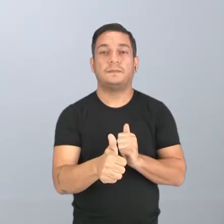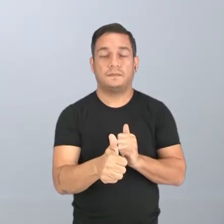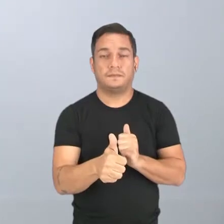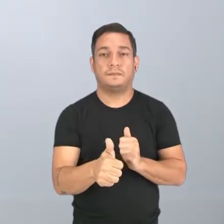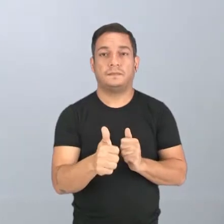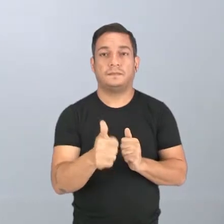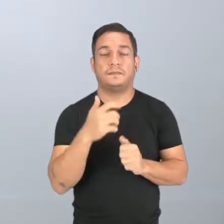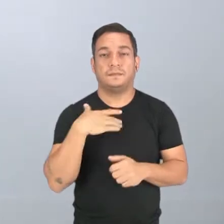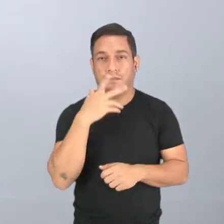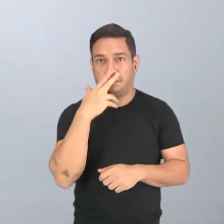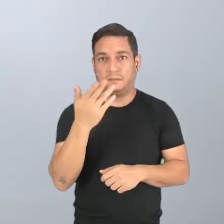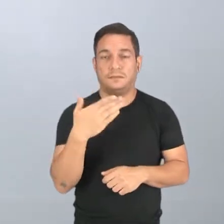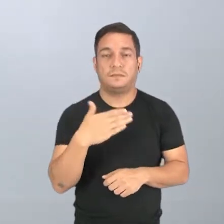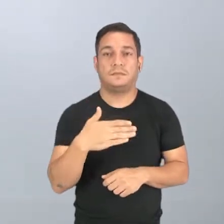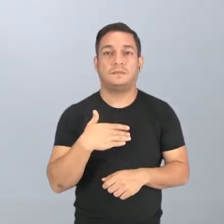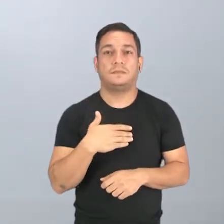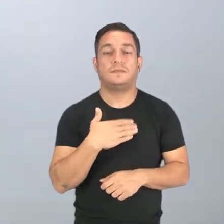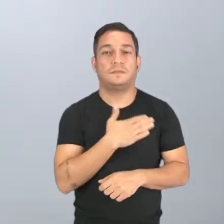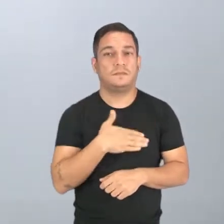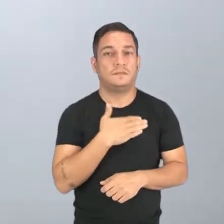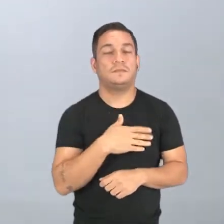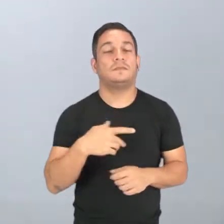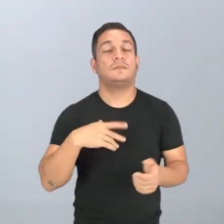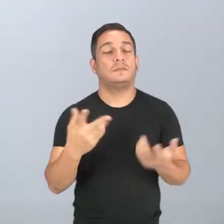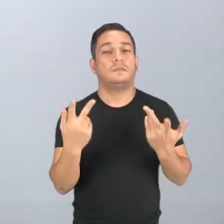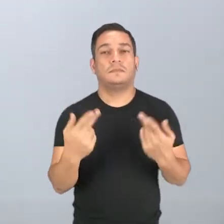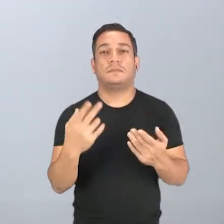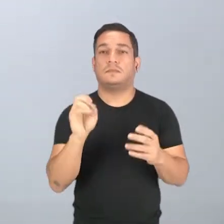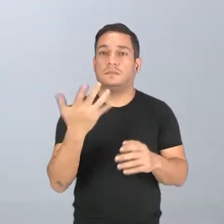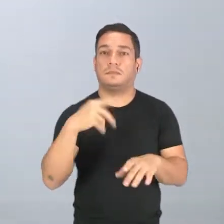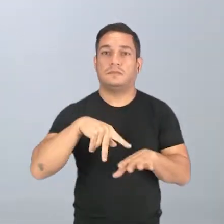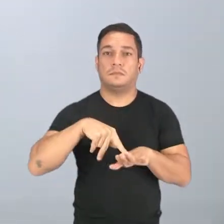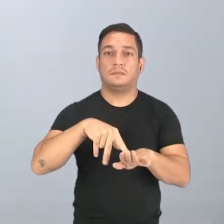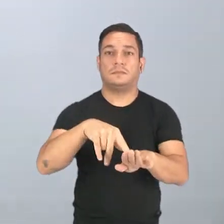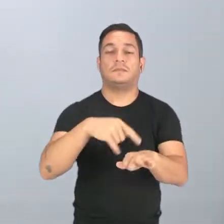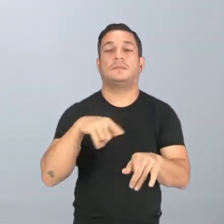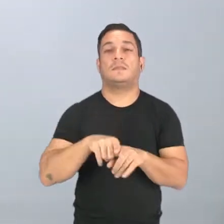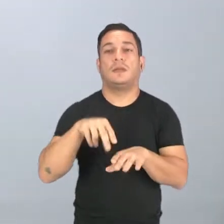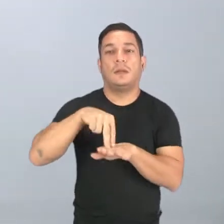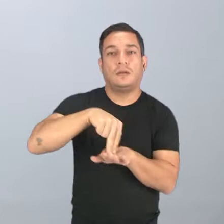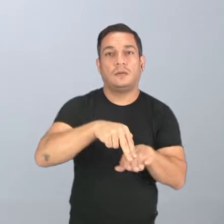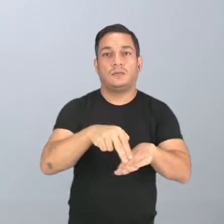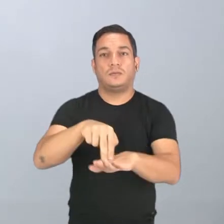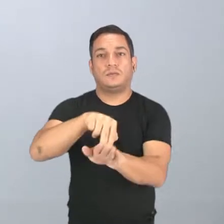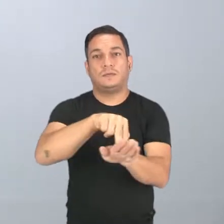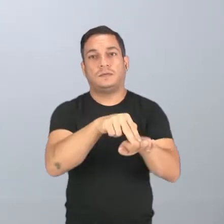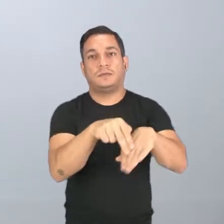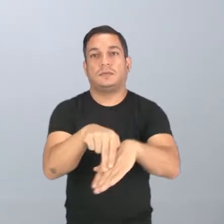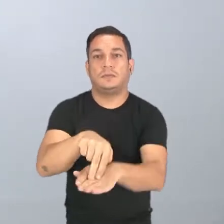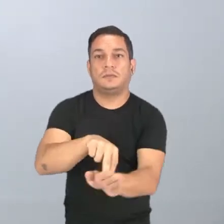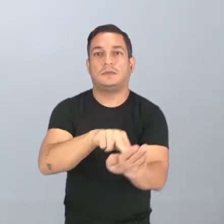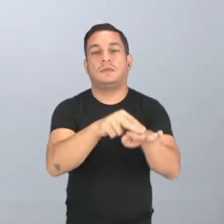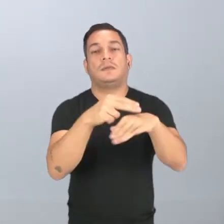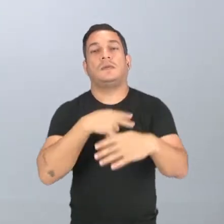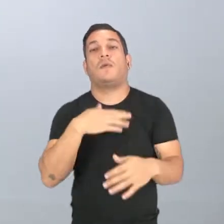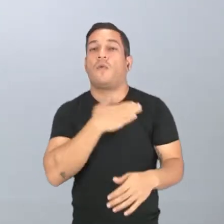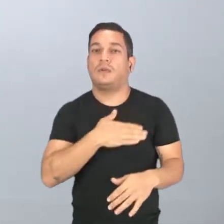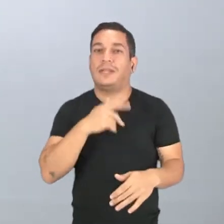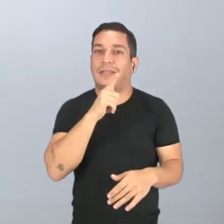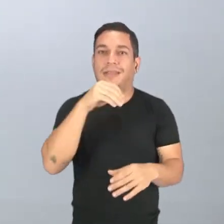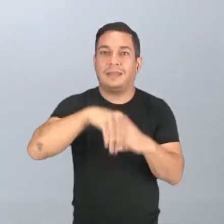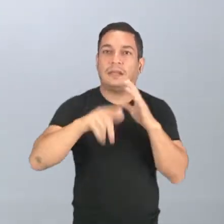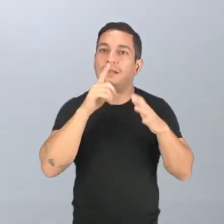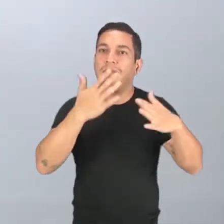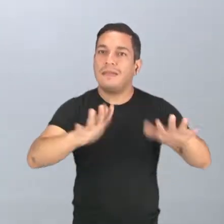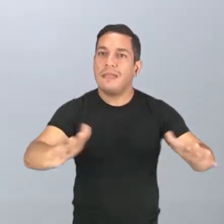um hobby para as pessoas. A mesma coisa aconteceu com o skate. Os surfistas gostavam tanto daquela modalidade dentro do mar